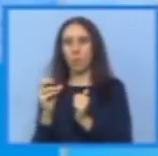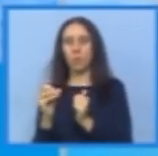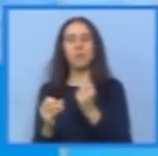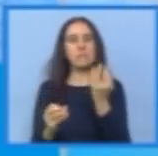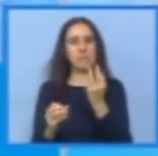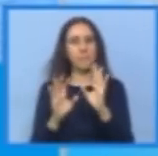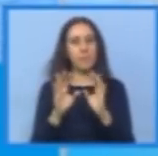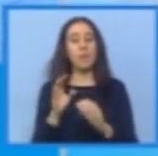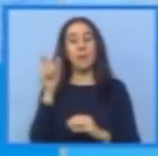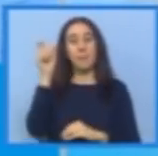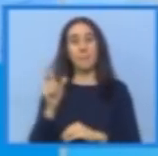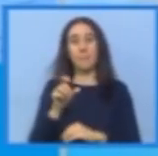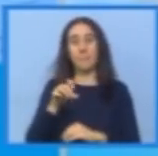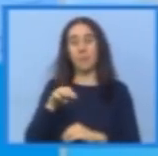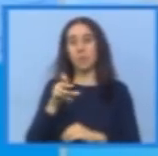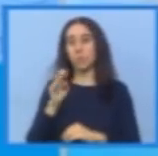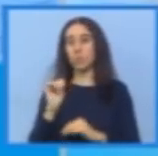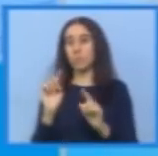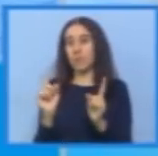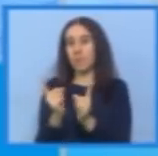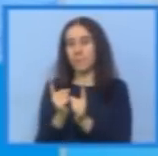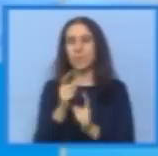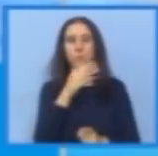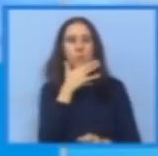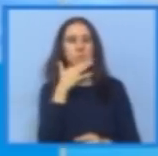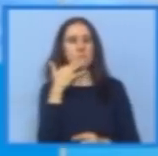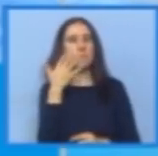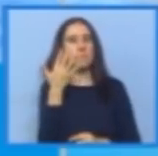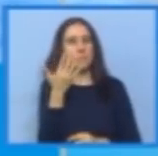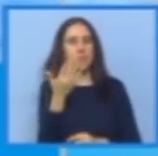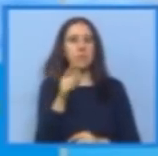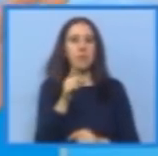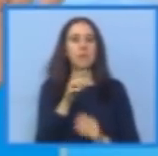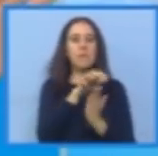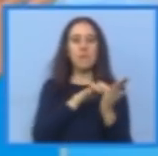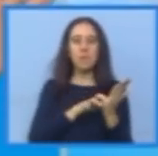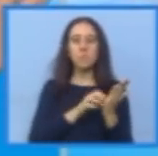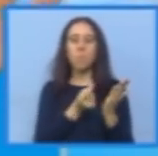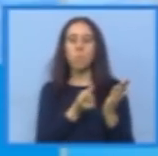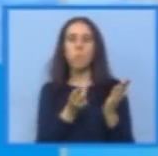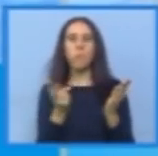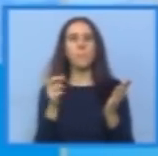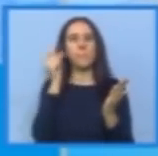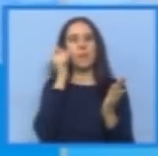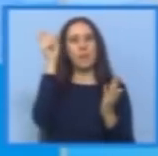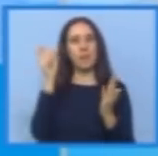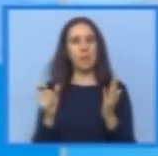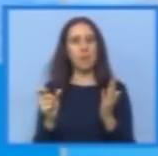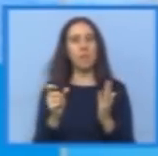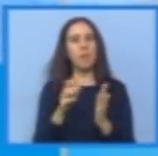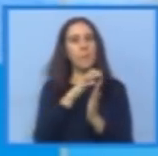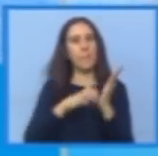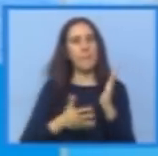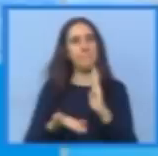Marcos é bastante sucinto. Curiosamente, num ou noutro texto, ele acaba até por se explanar